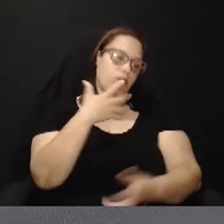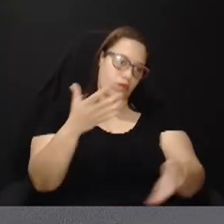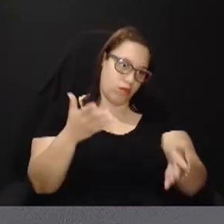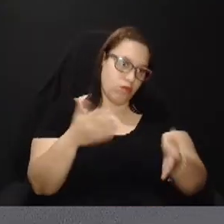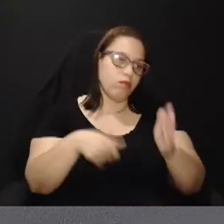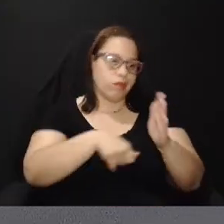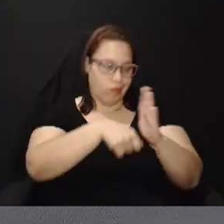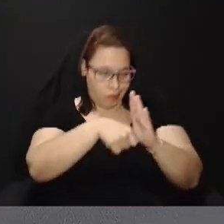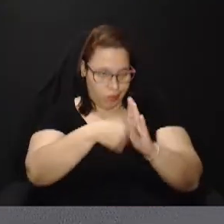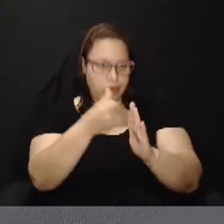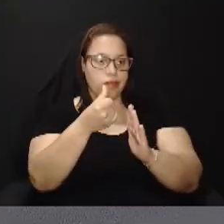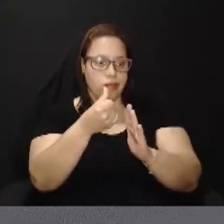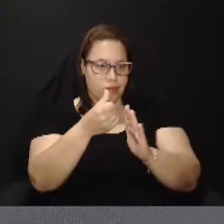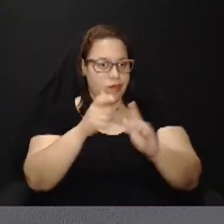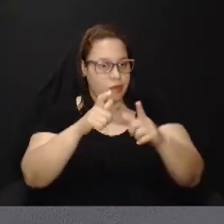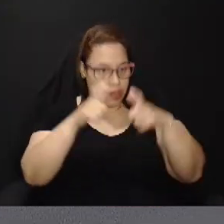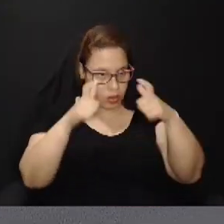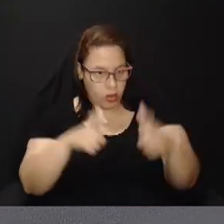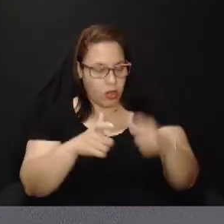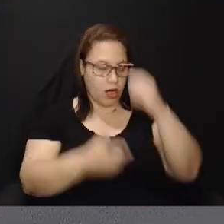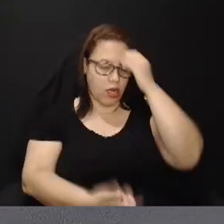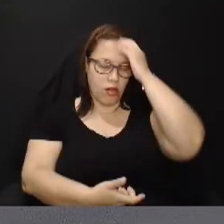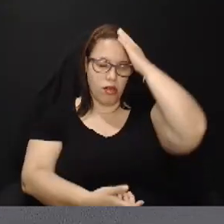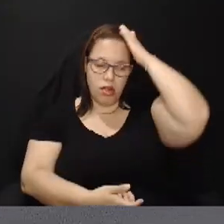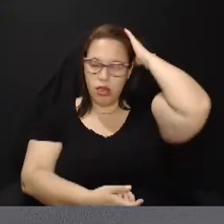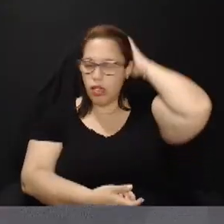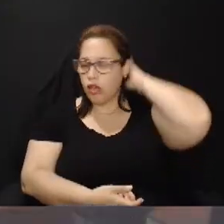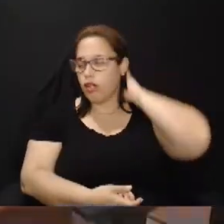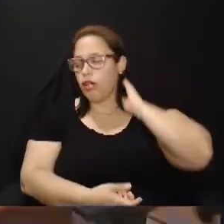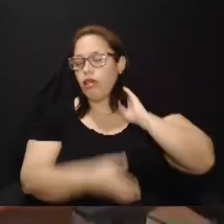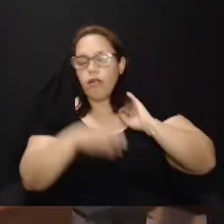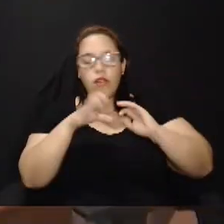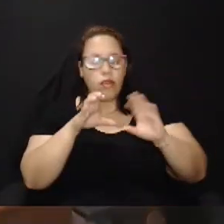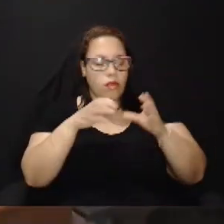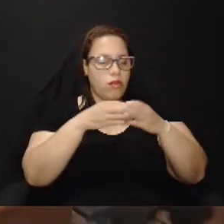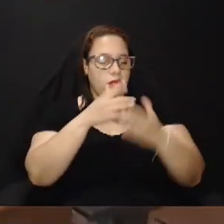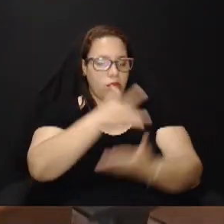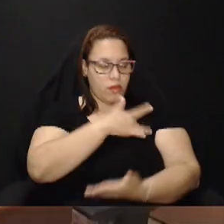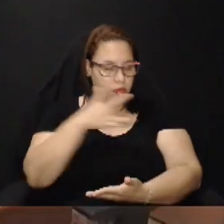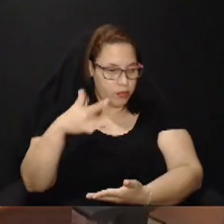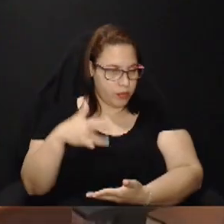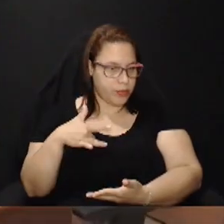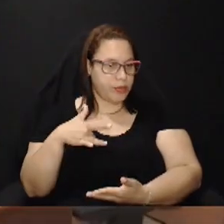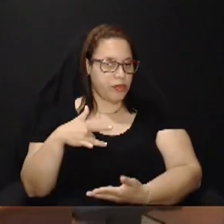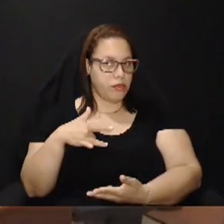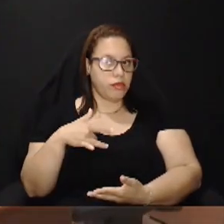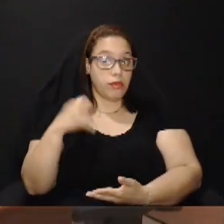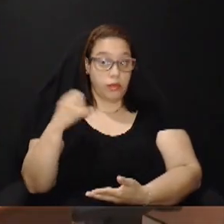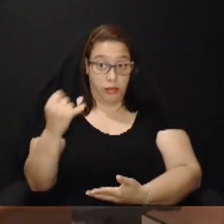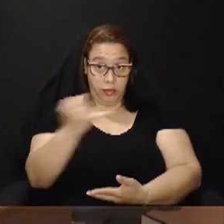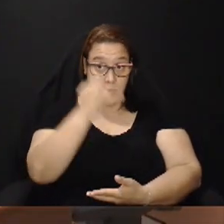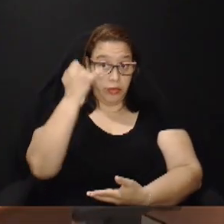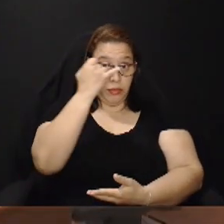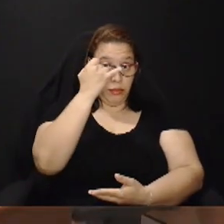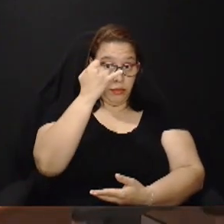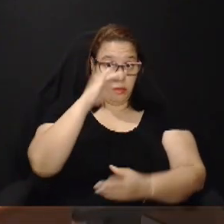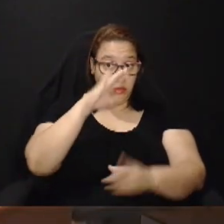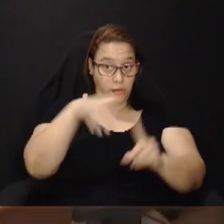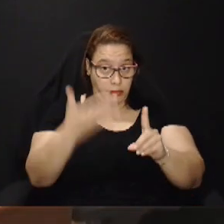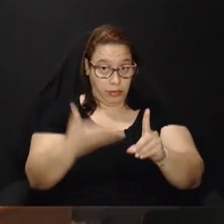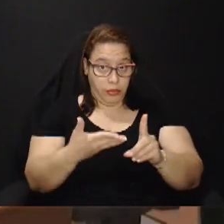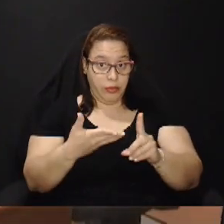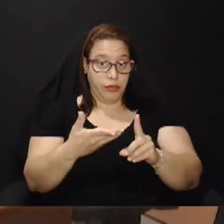desse cenário. Comissão de saúde também é uma comissão muito importante, da qual tive a honra de presidir